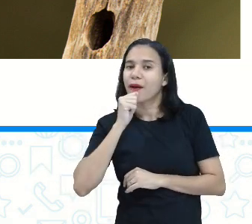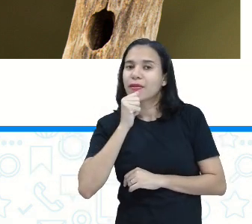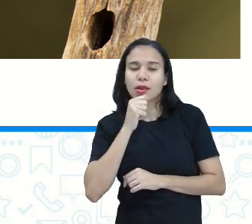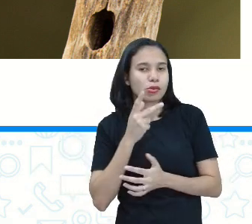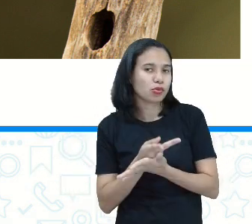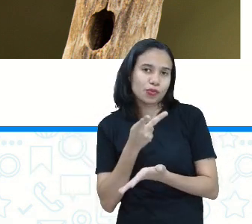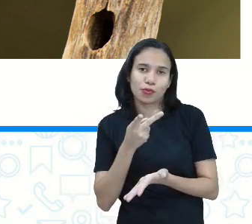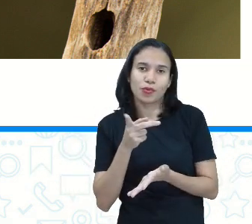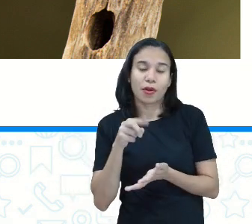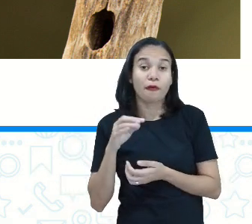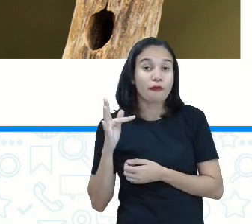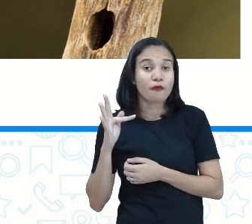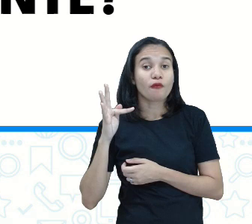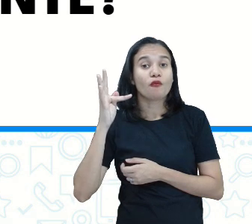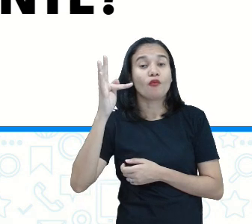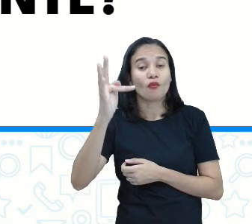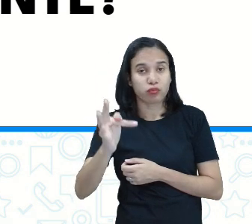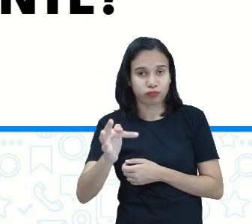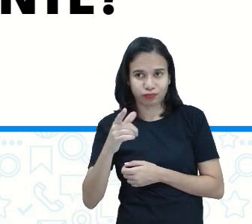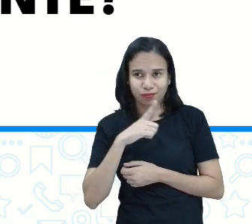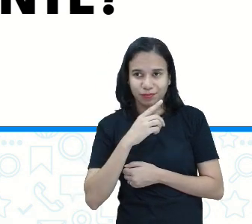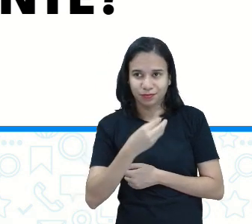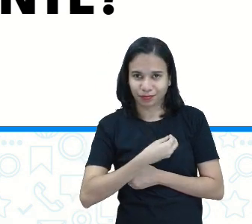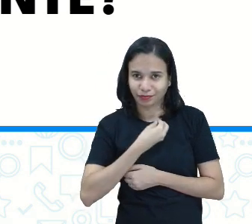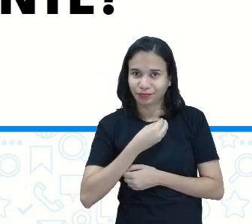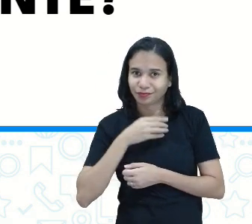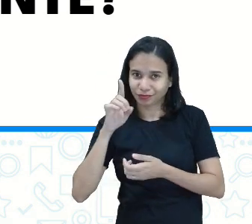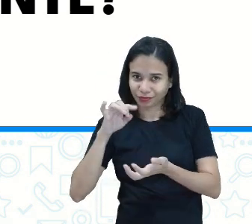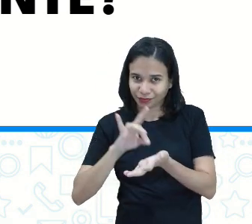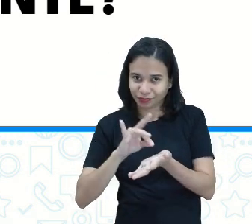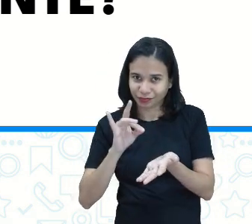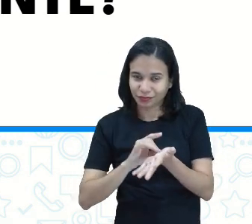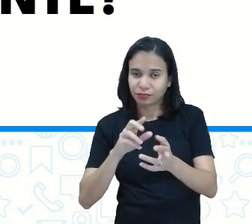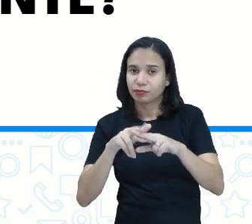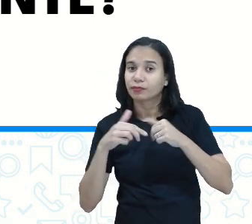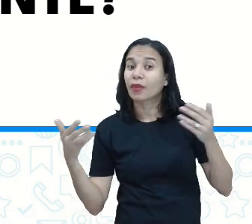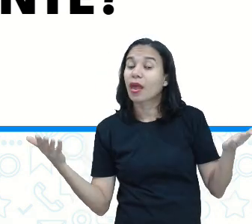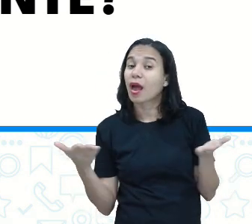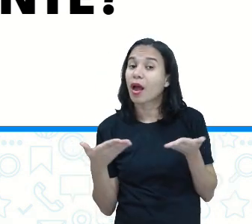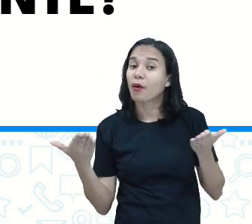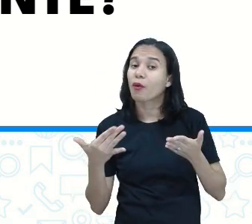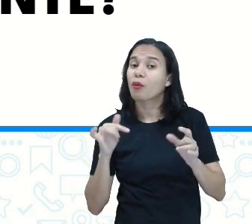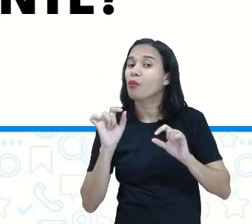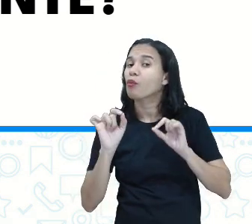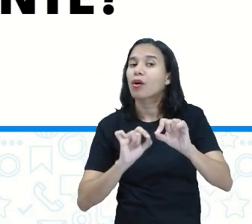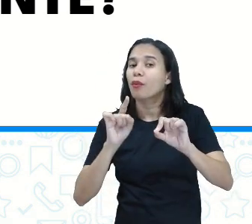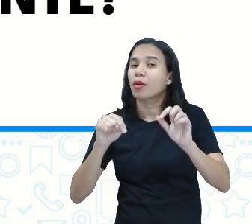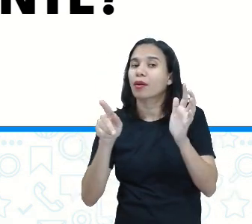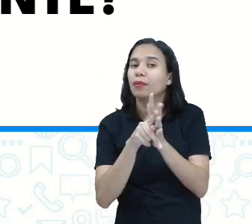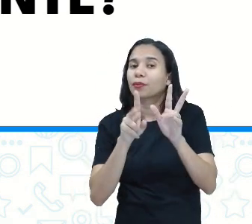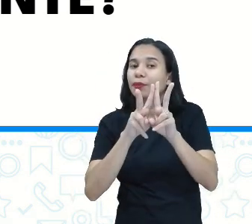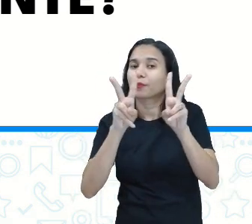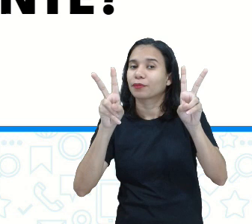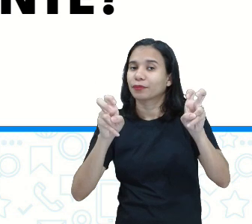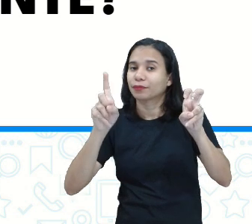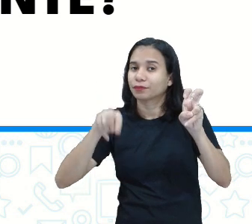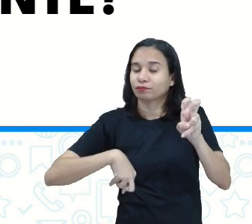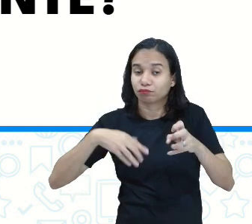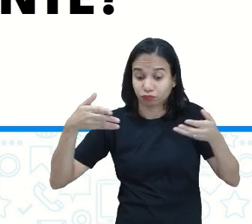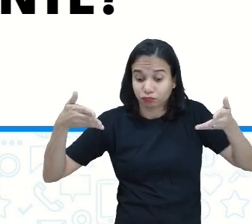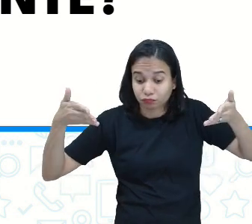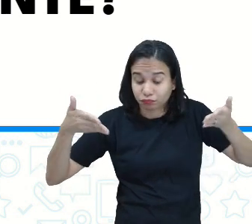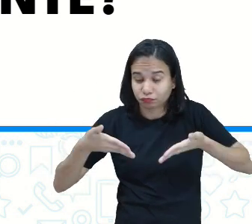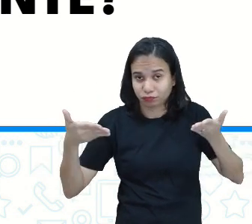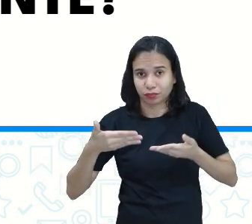ainda, ainda vai acontecer, não é verdade? E agora, qual dessas frases está no